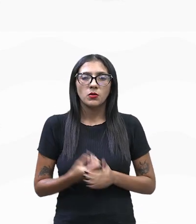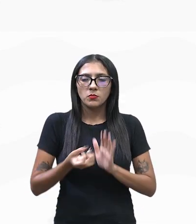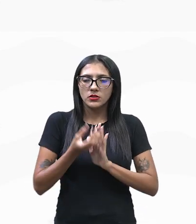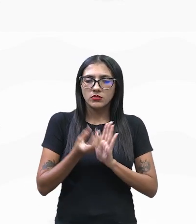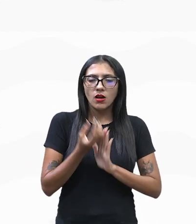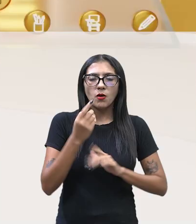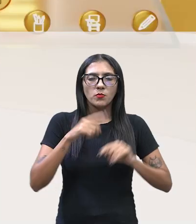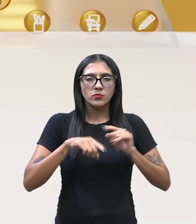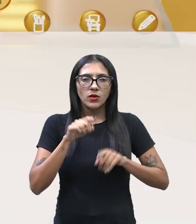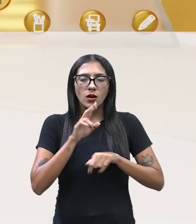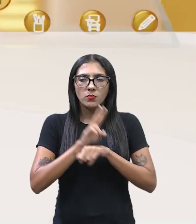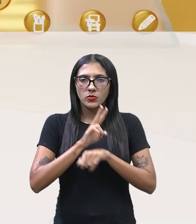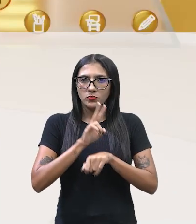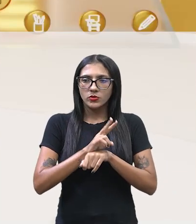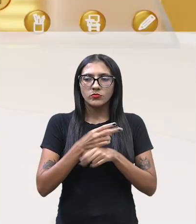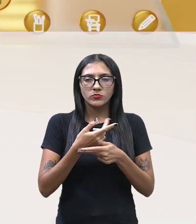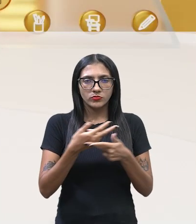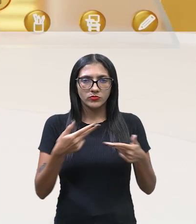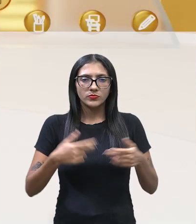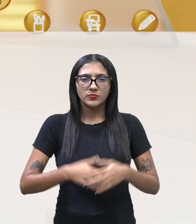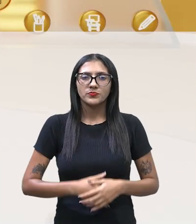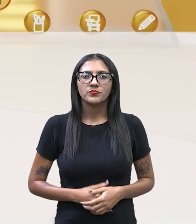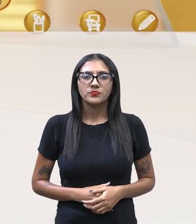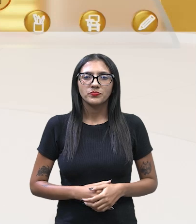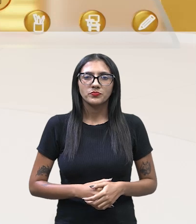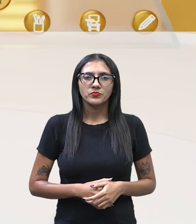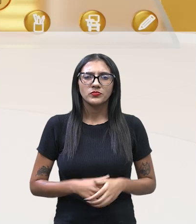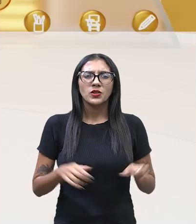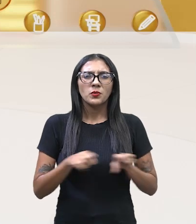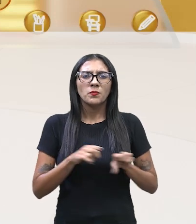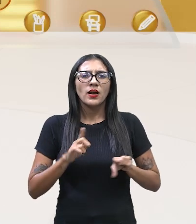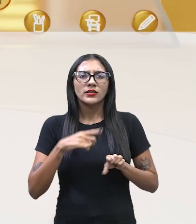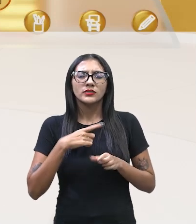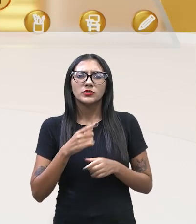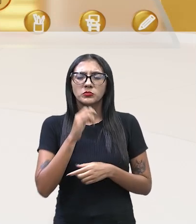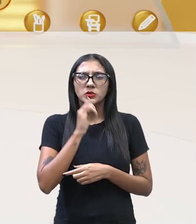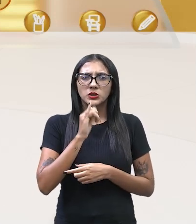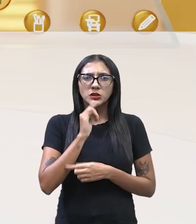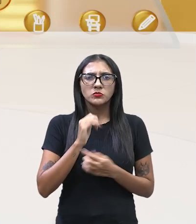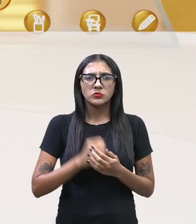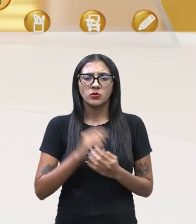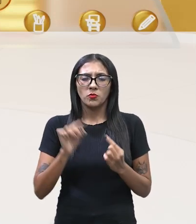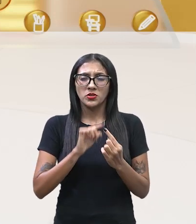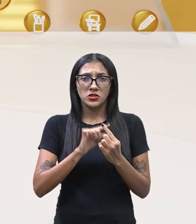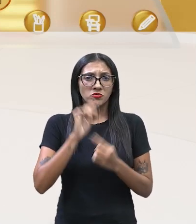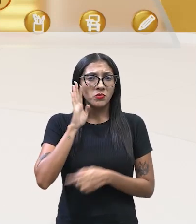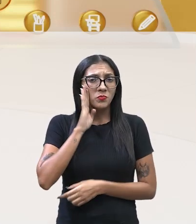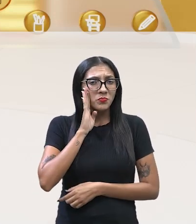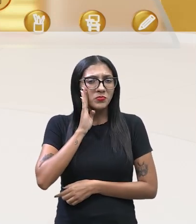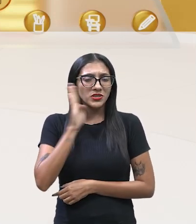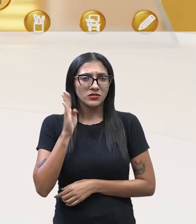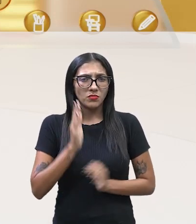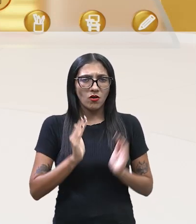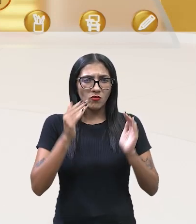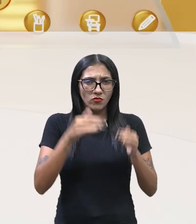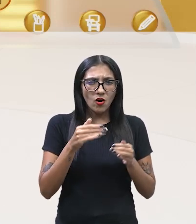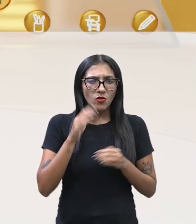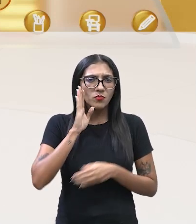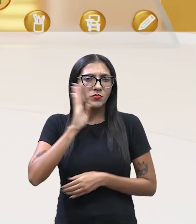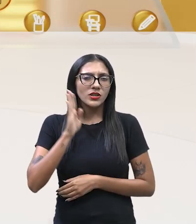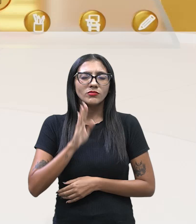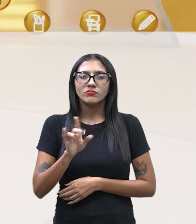recursos, mas a questão do gerar recursos não é o seu objetivo principal, não é o foco principal